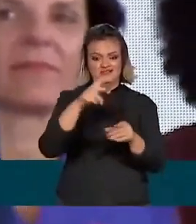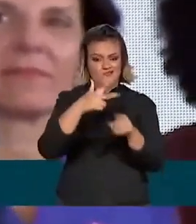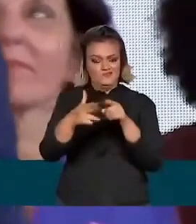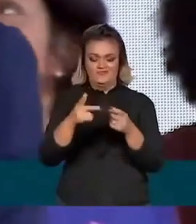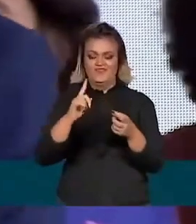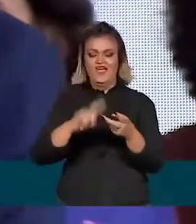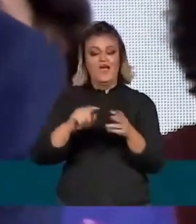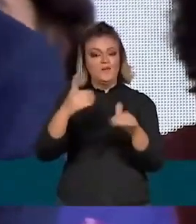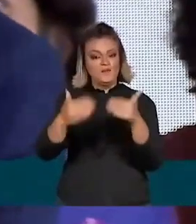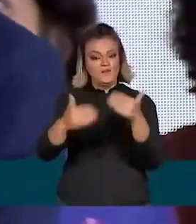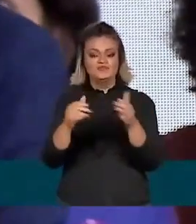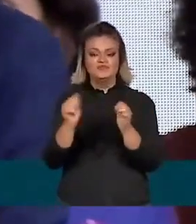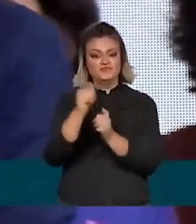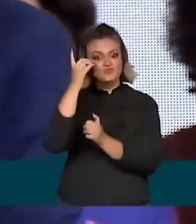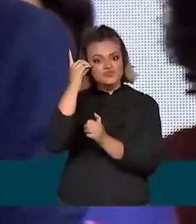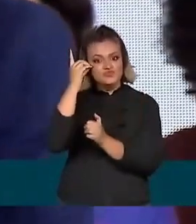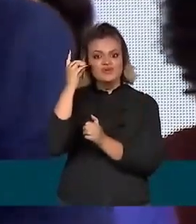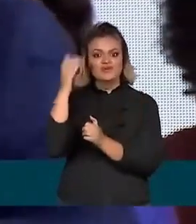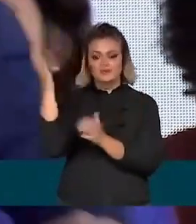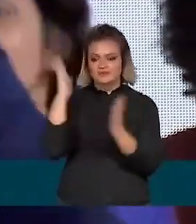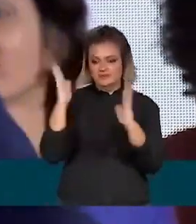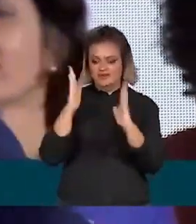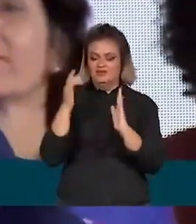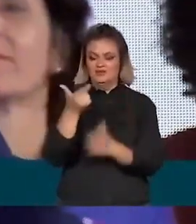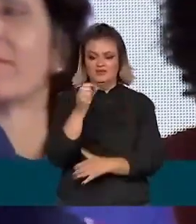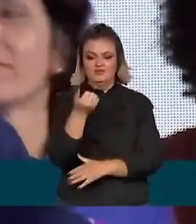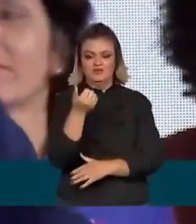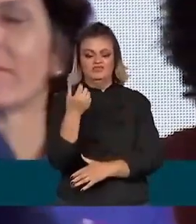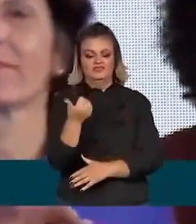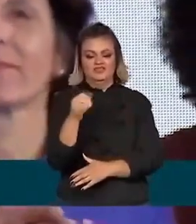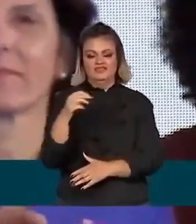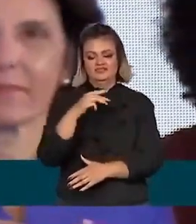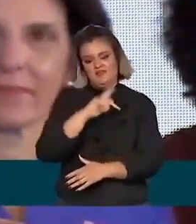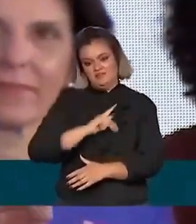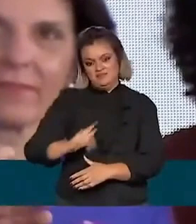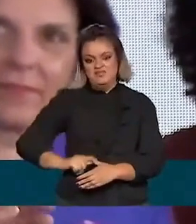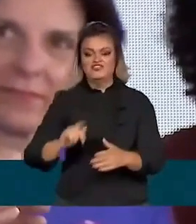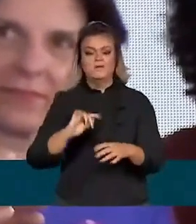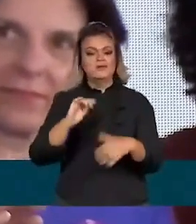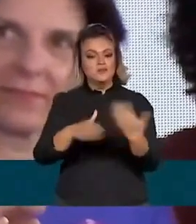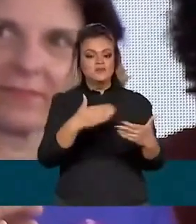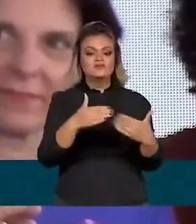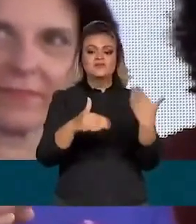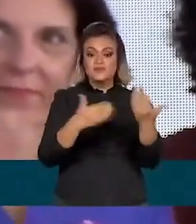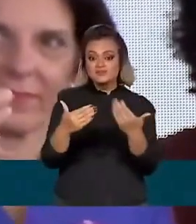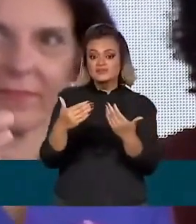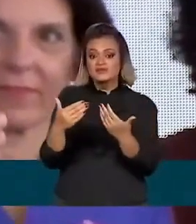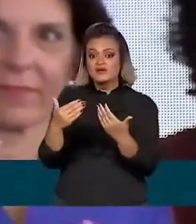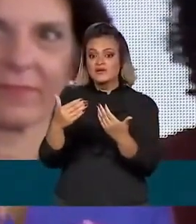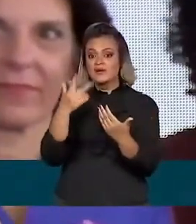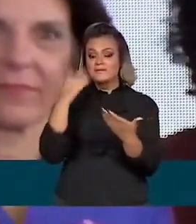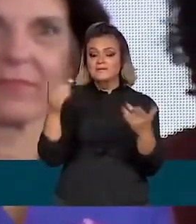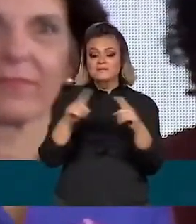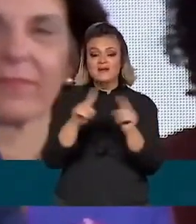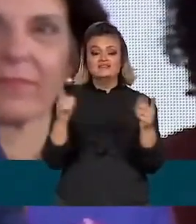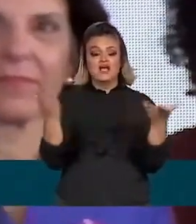processo que continuou com a companheira Dilma, quando ela ganhou em 2010. Mas é um processo que vocês percebem que